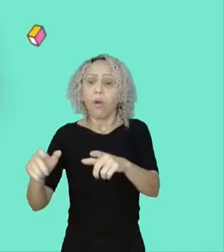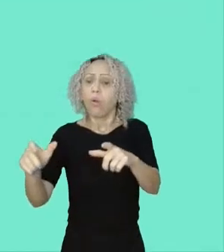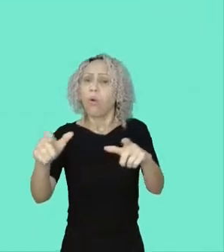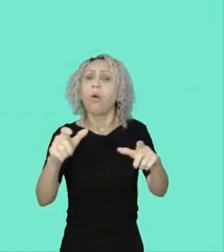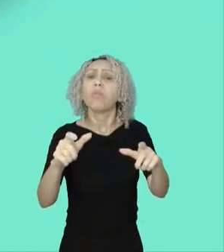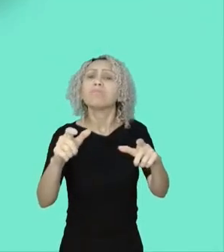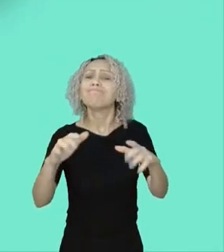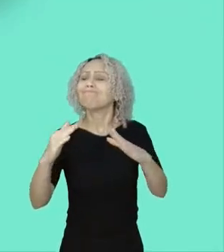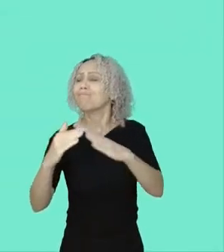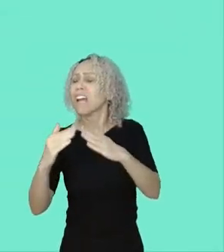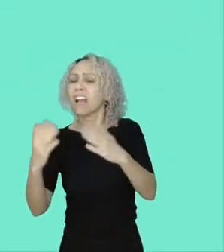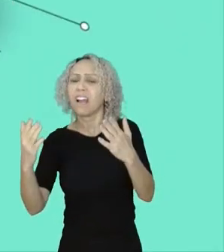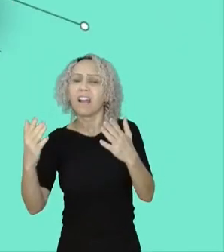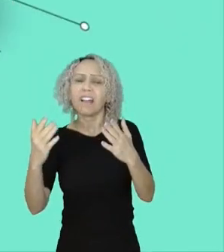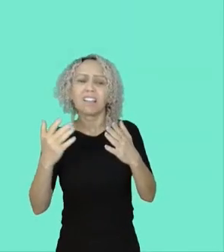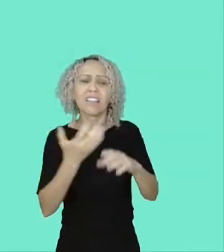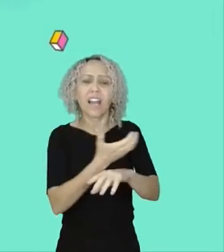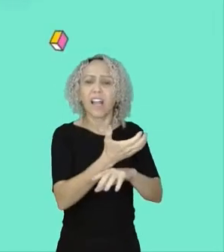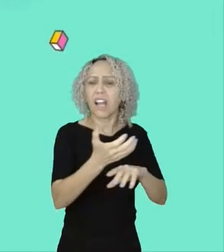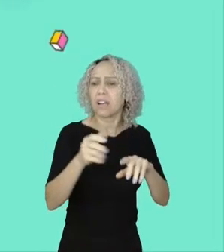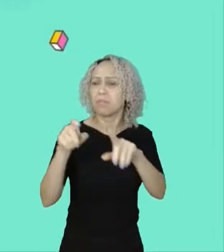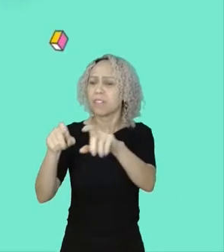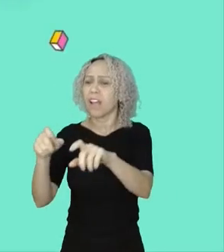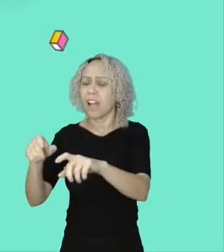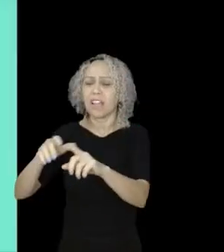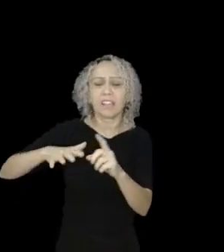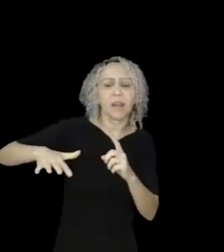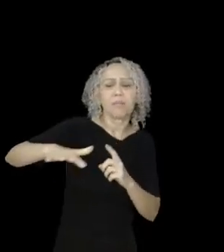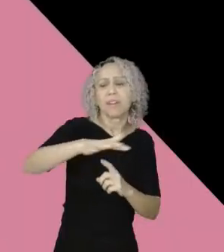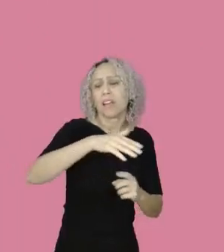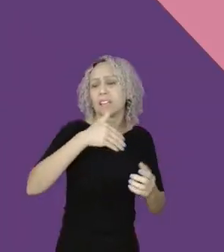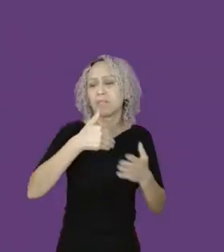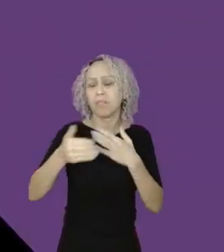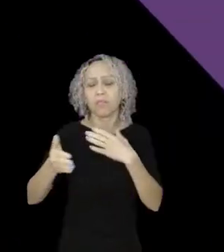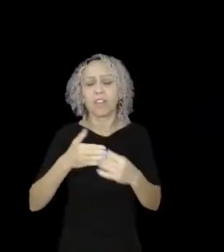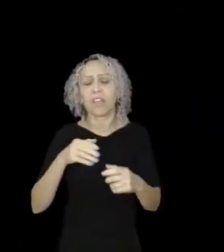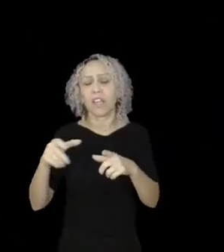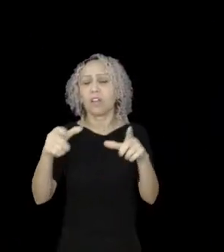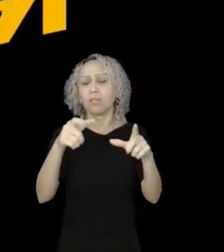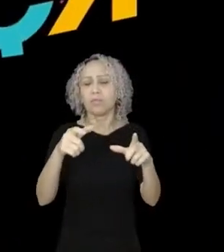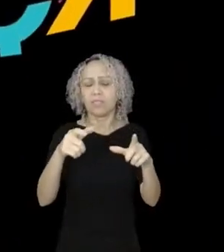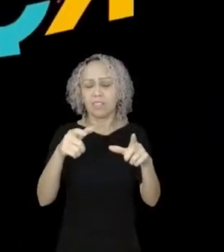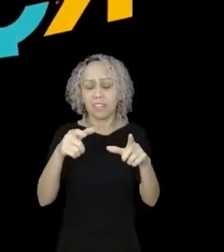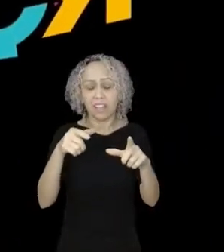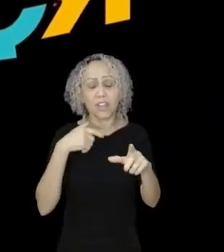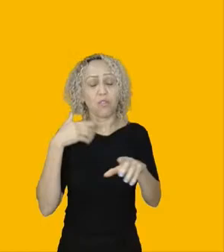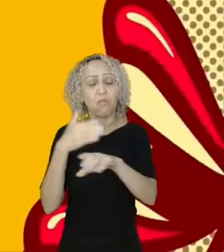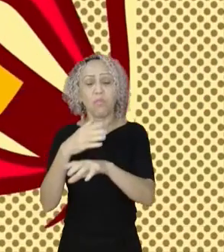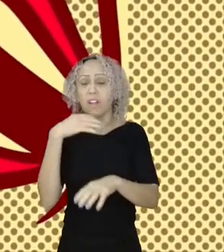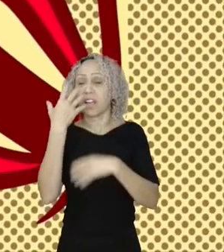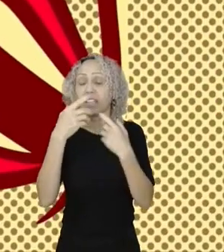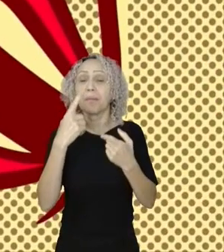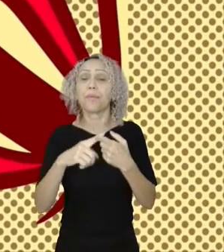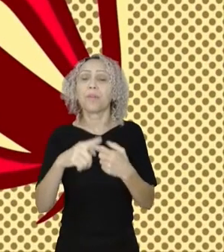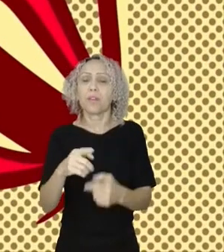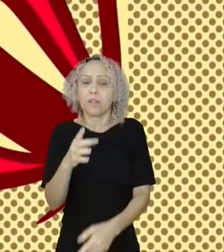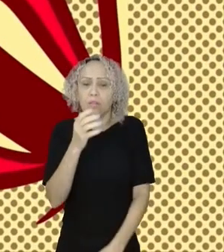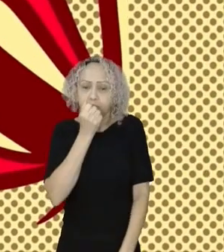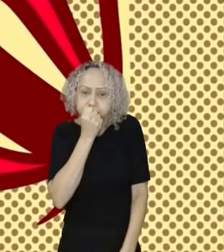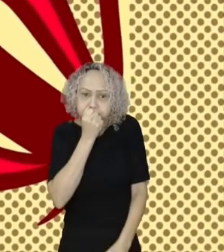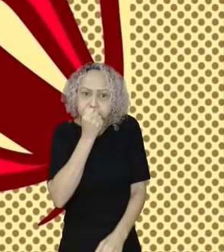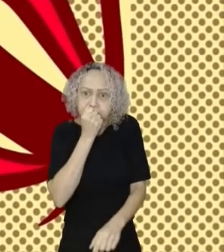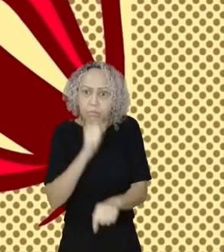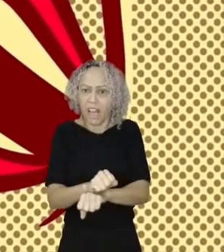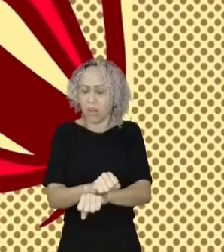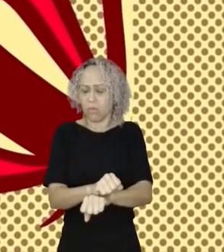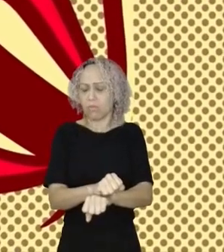Seja em casa, no campo, na rua ou na praça. Chega de mordaça,